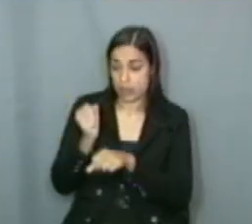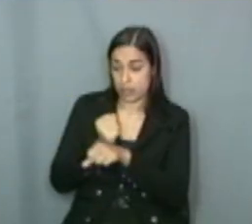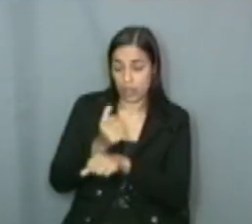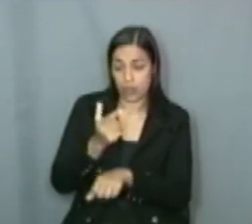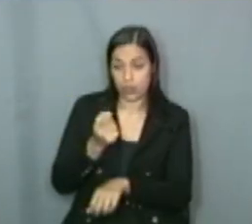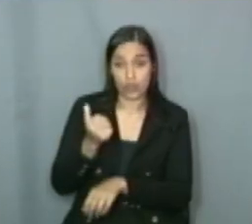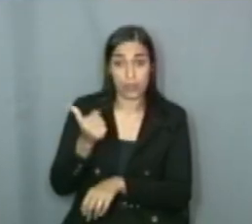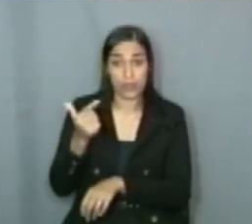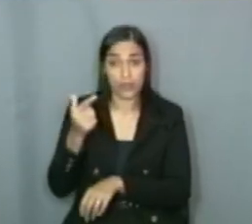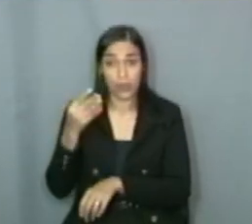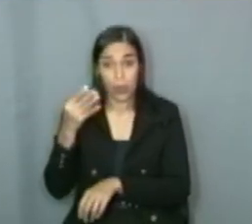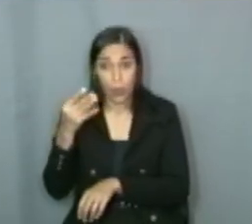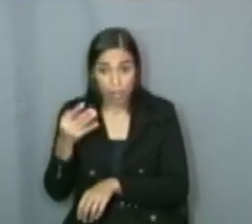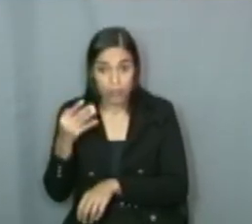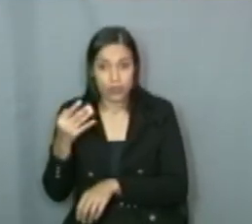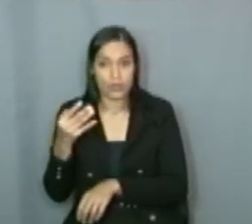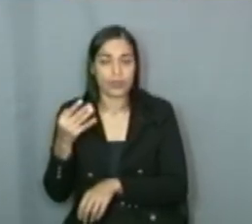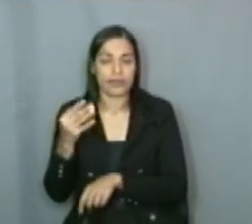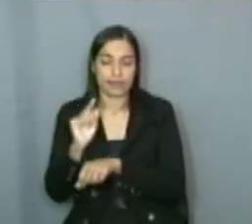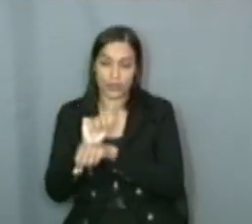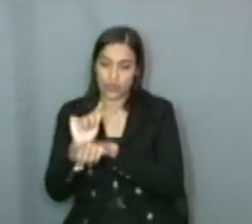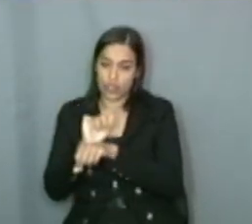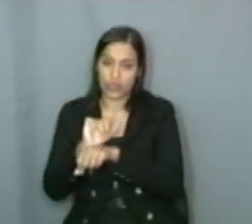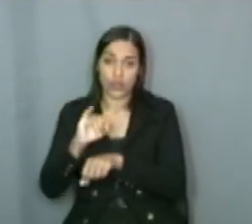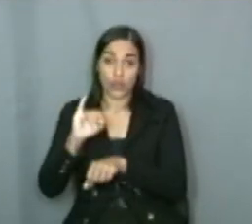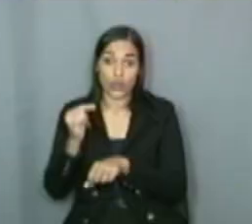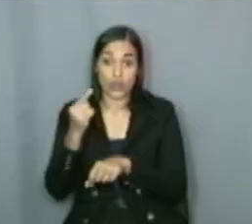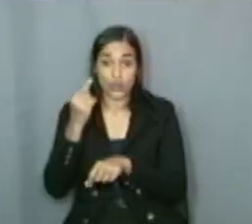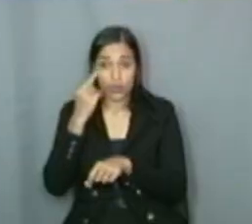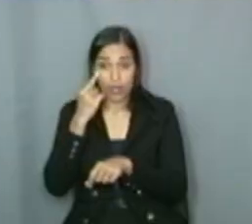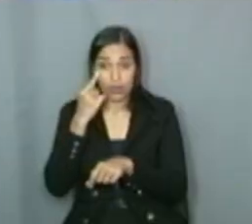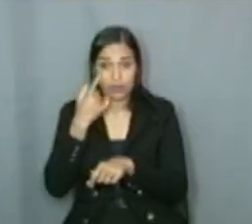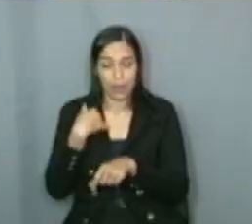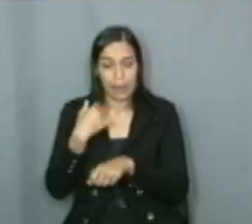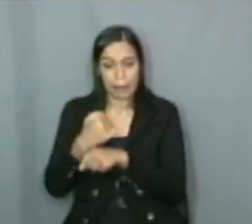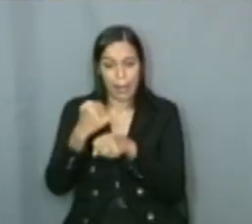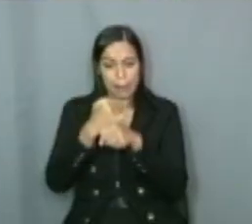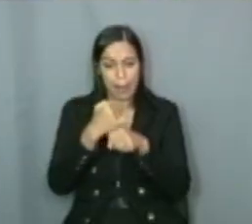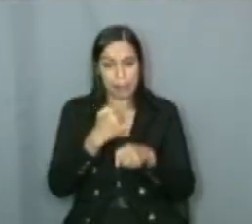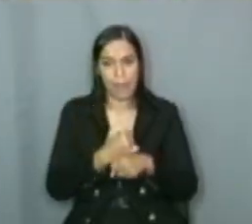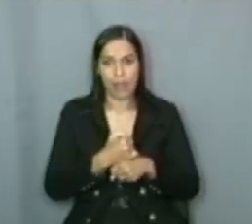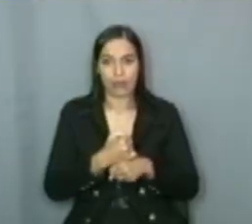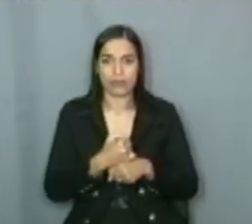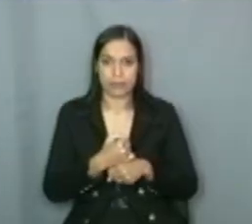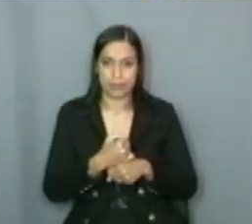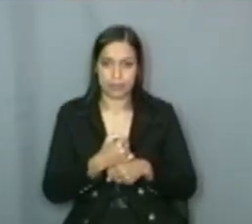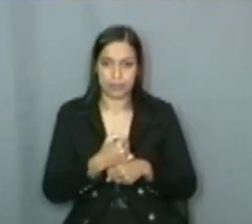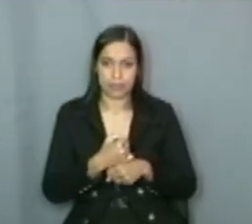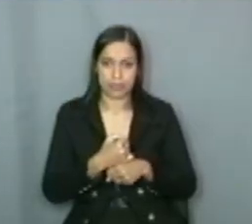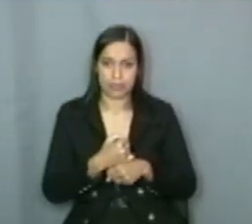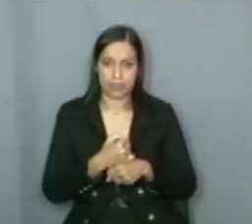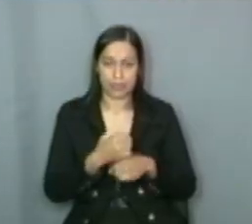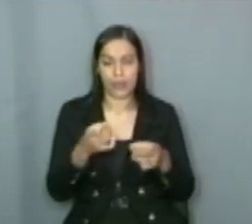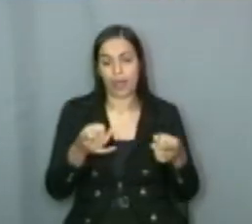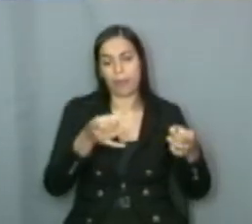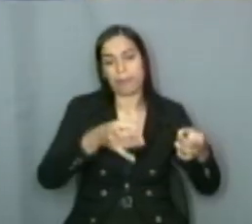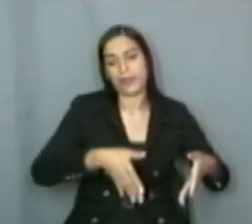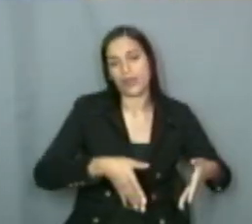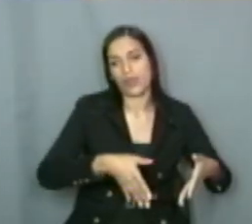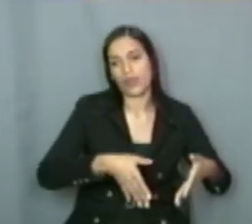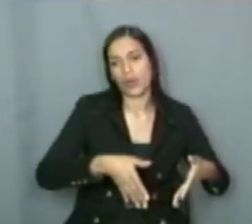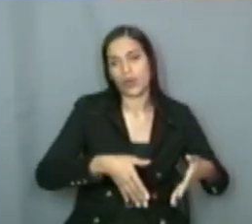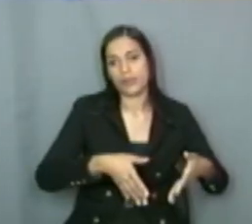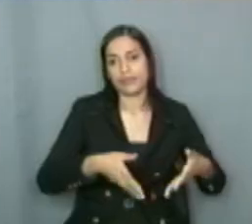2024, gestão de João Campos, para requalificar. Requalificou e deixou abandonada.